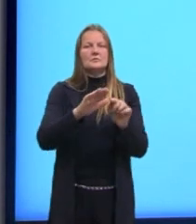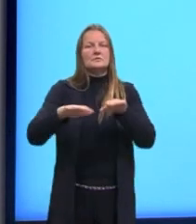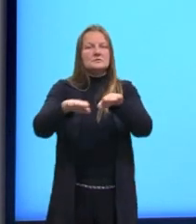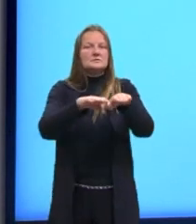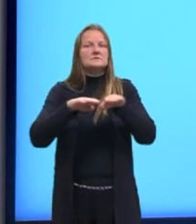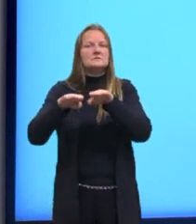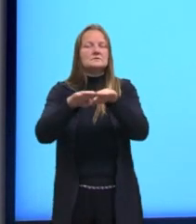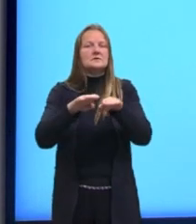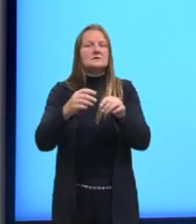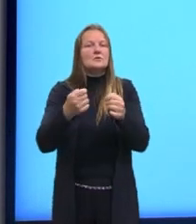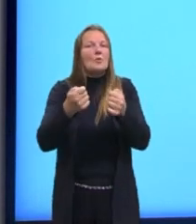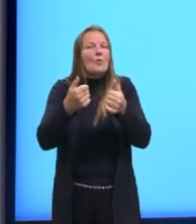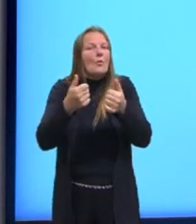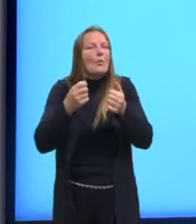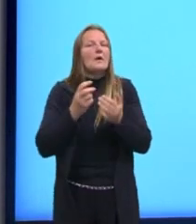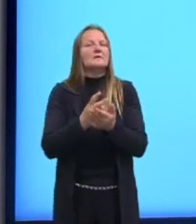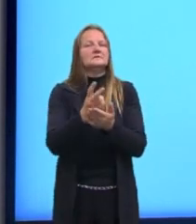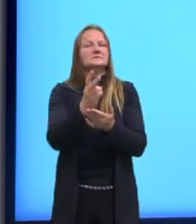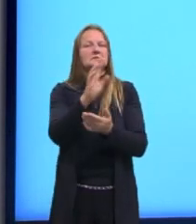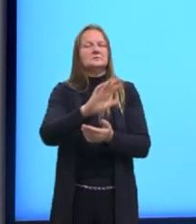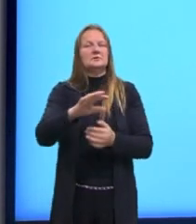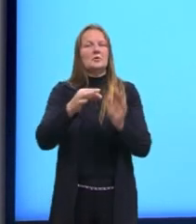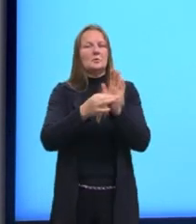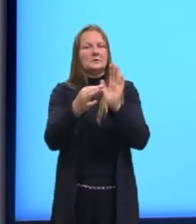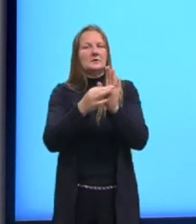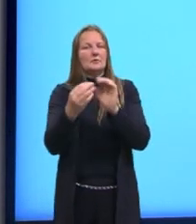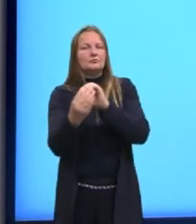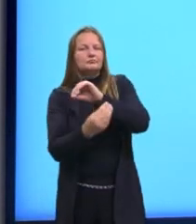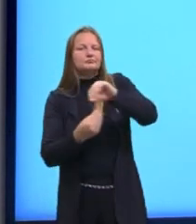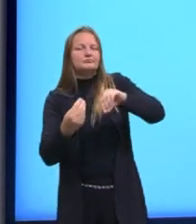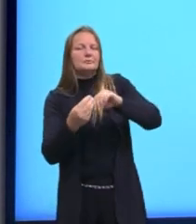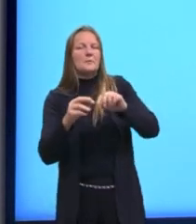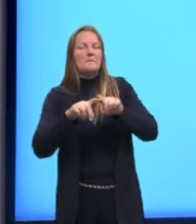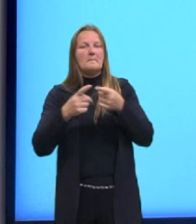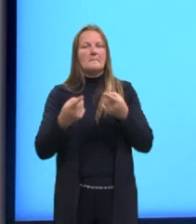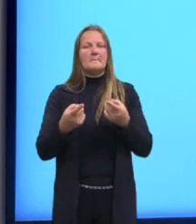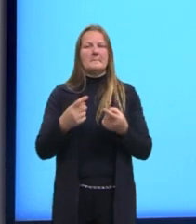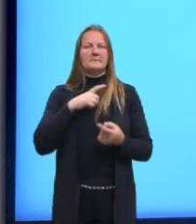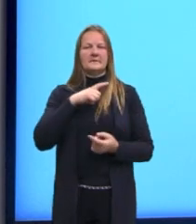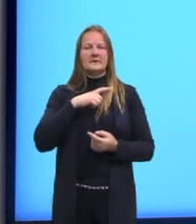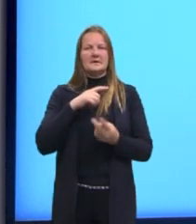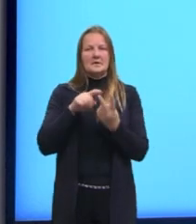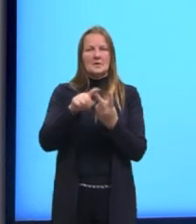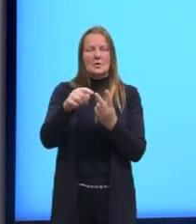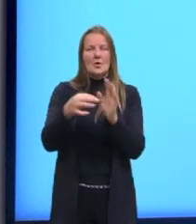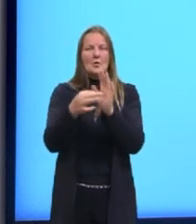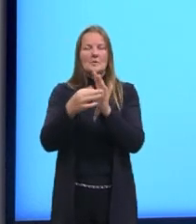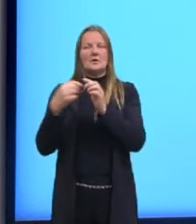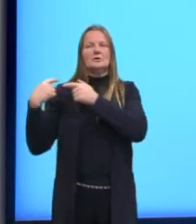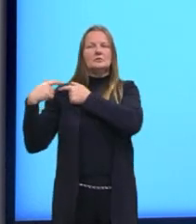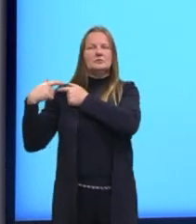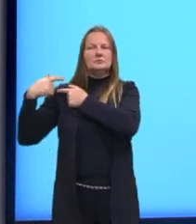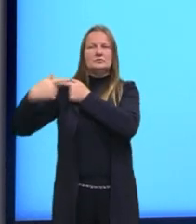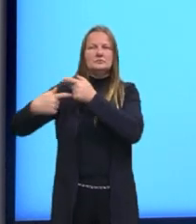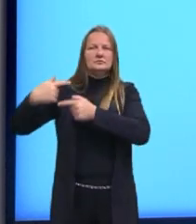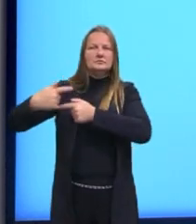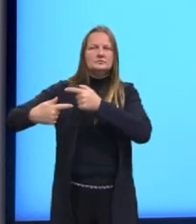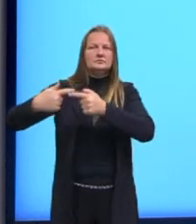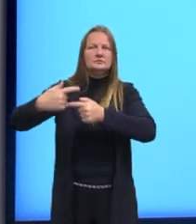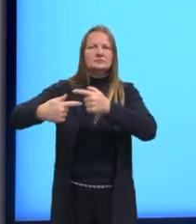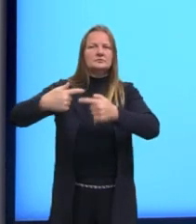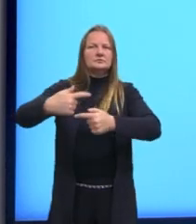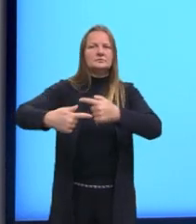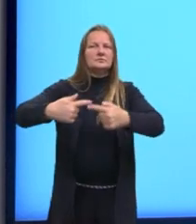movido geralmente pela opinião, tá? Para a gente ter algo que é passado de geração em geração, que